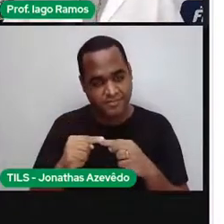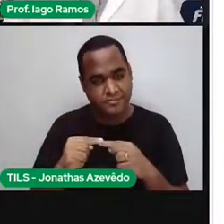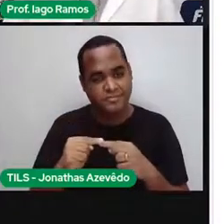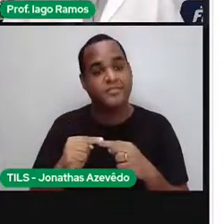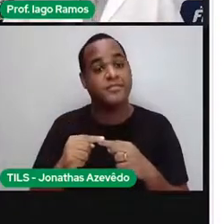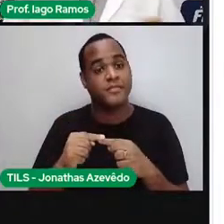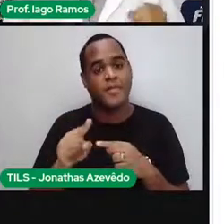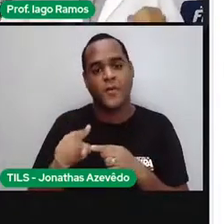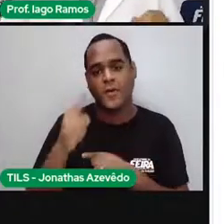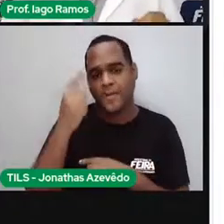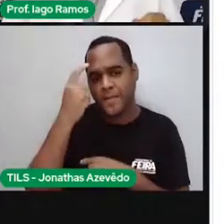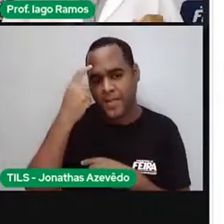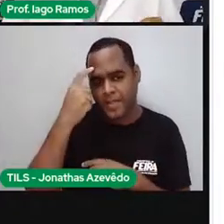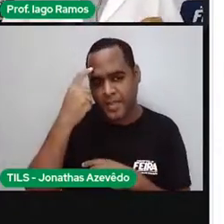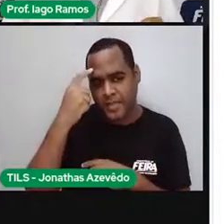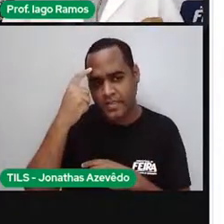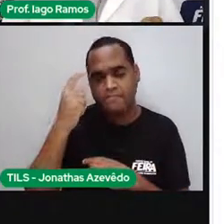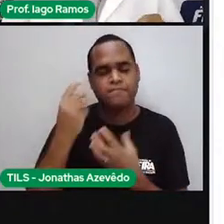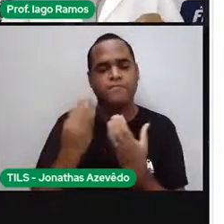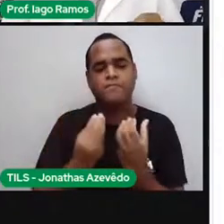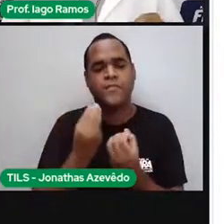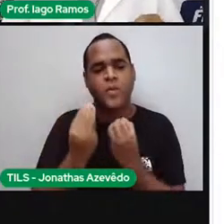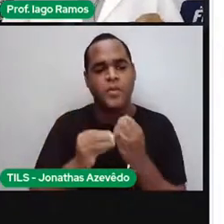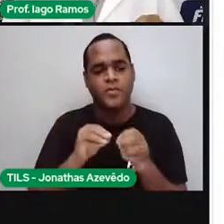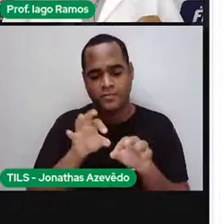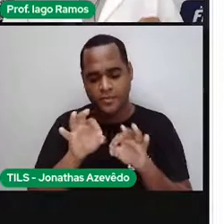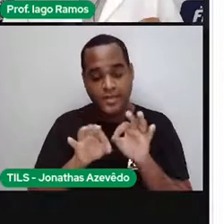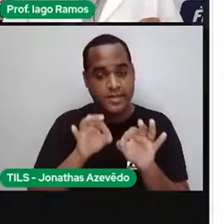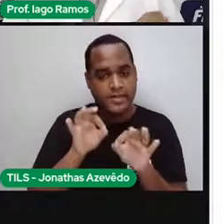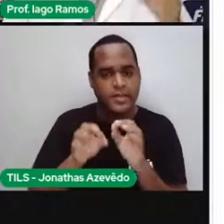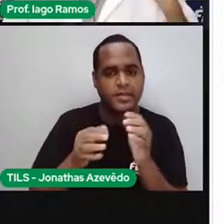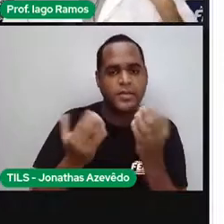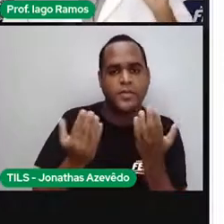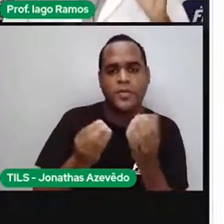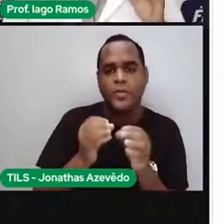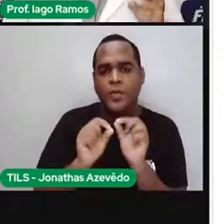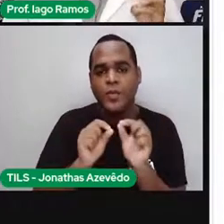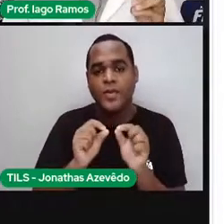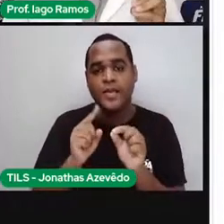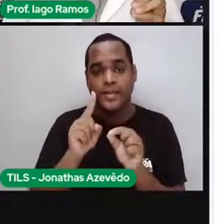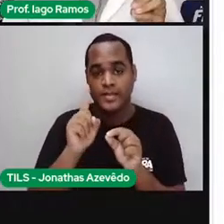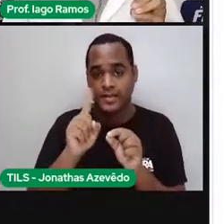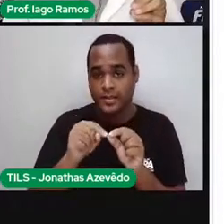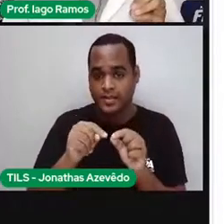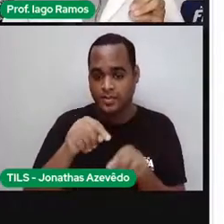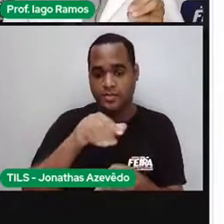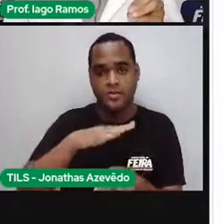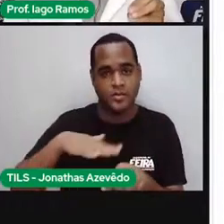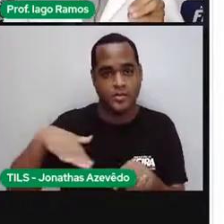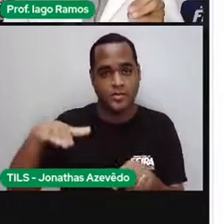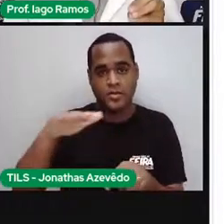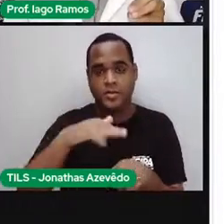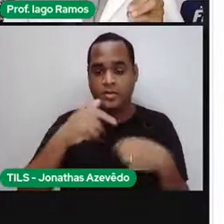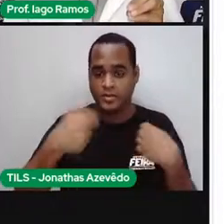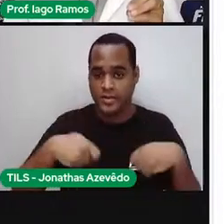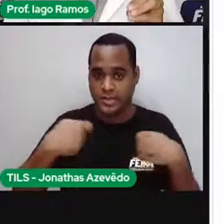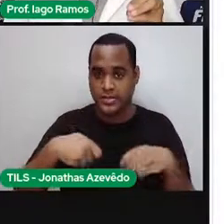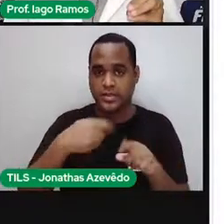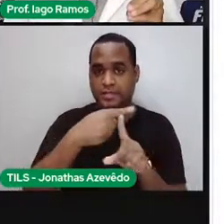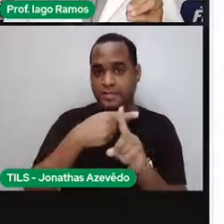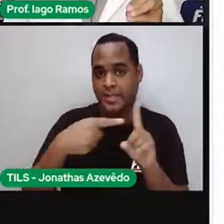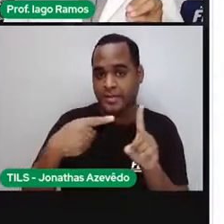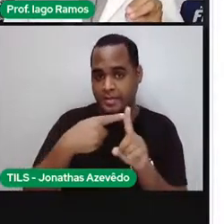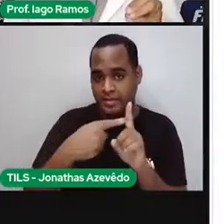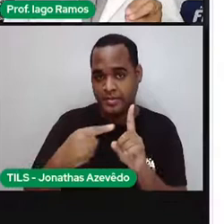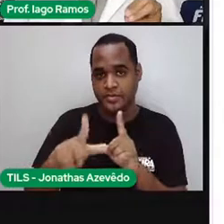pensar dentro dessa observação que você vai fazer você vai pensar que a área do triângulo tem que dar